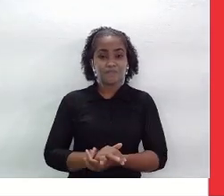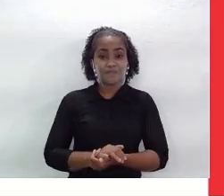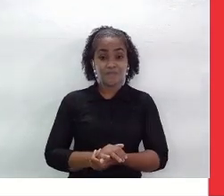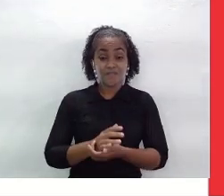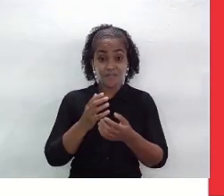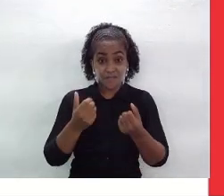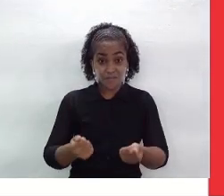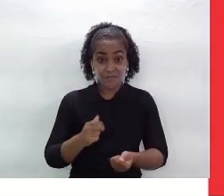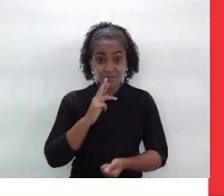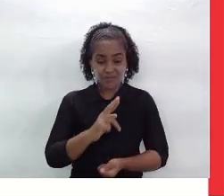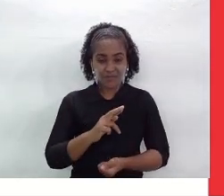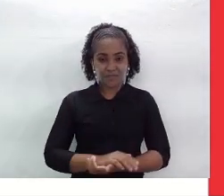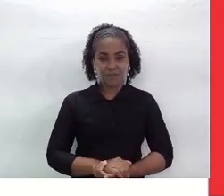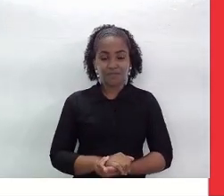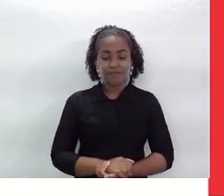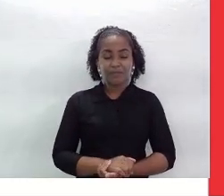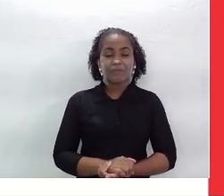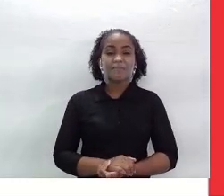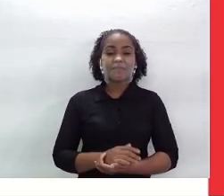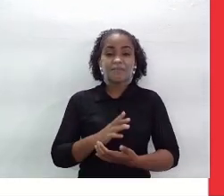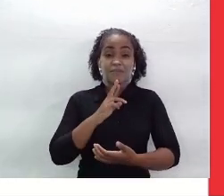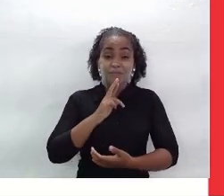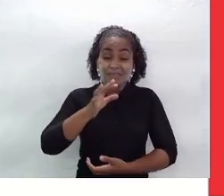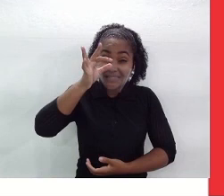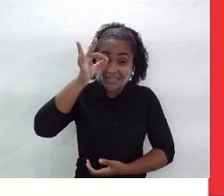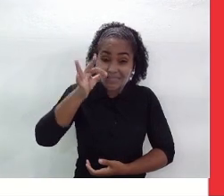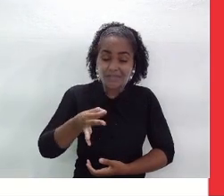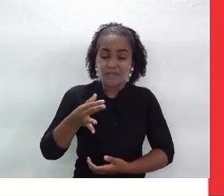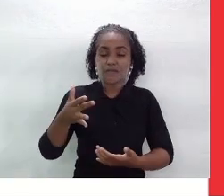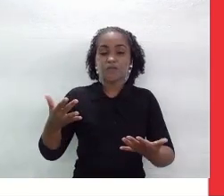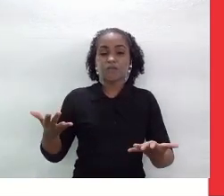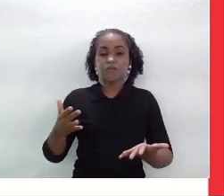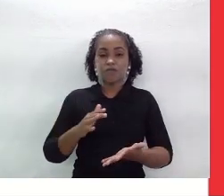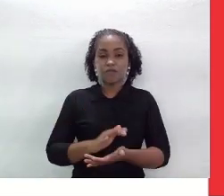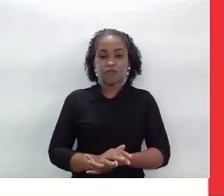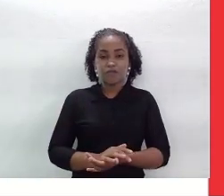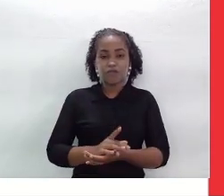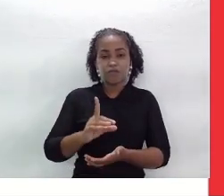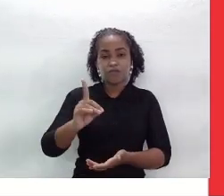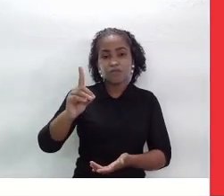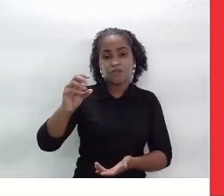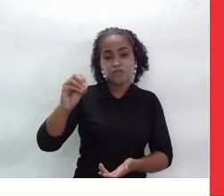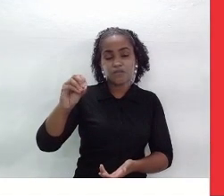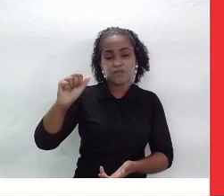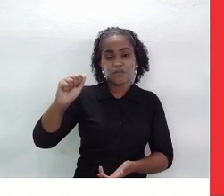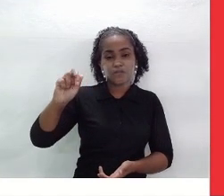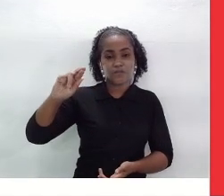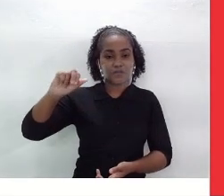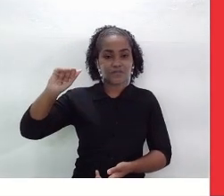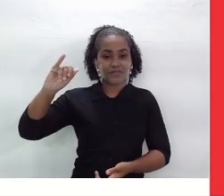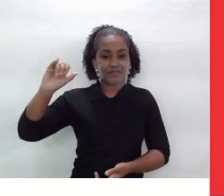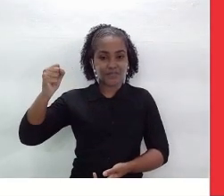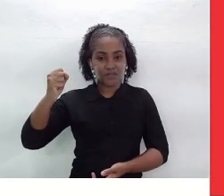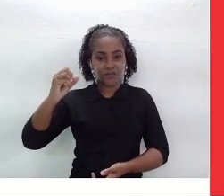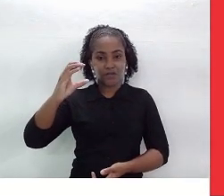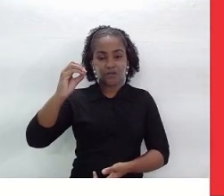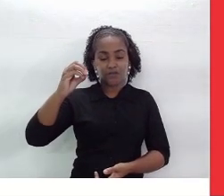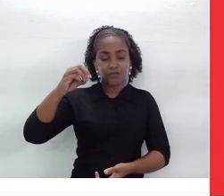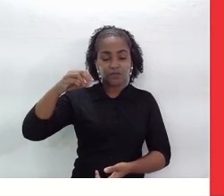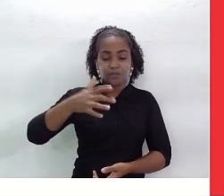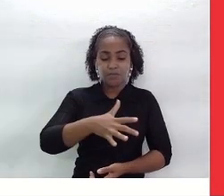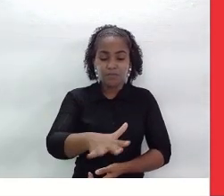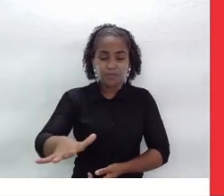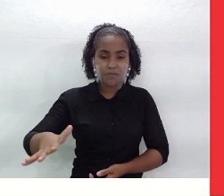para a resposta. A resposta correta é das dorsais oceânicas, ou seja, a